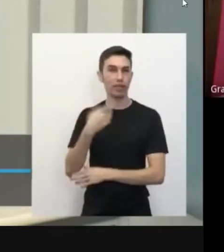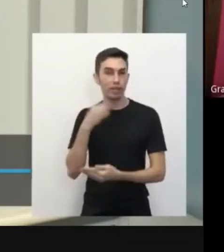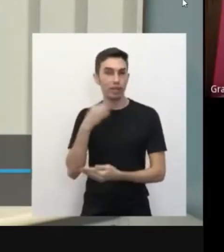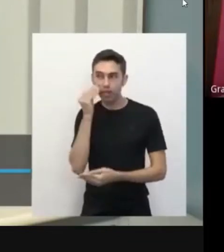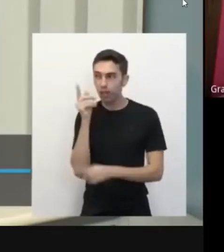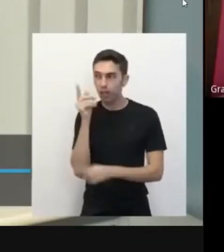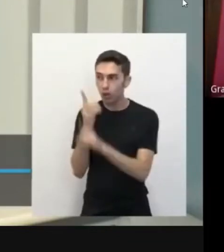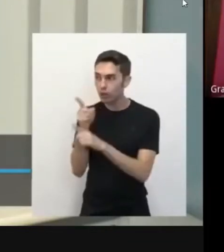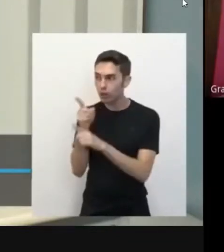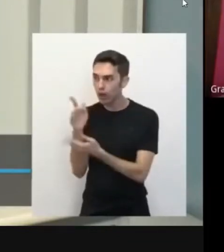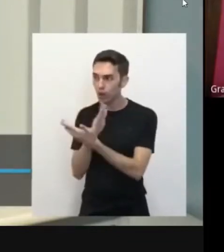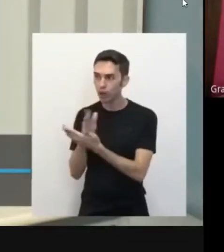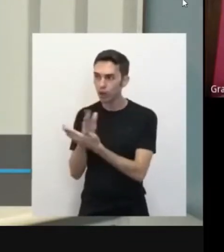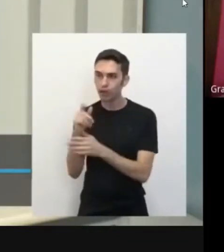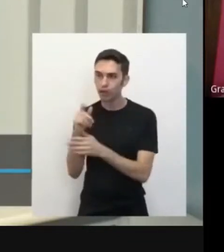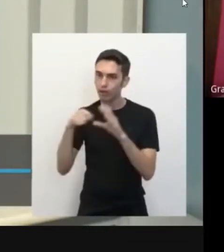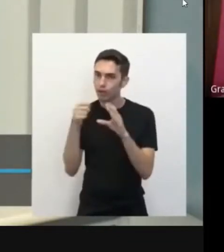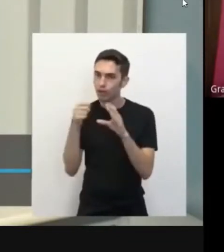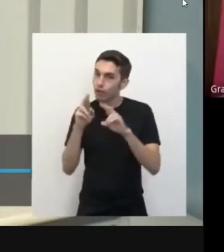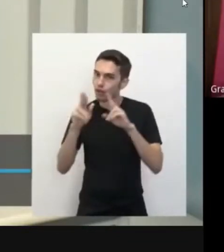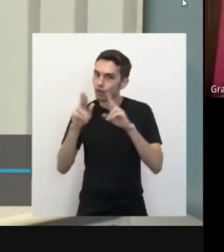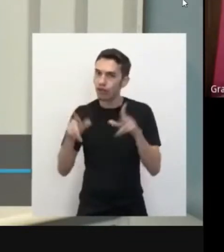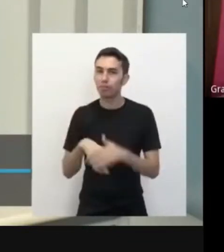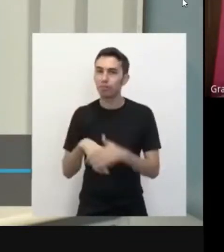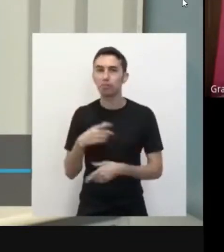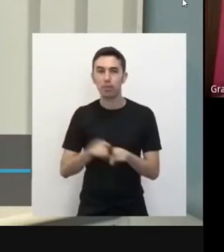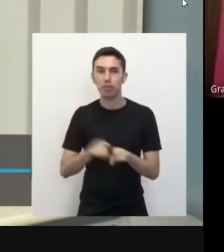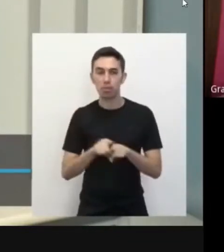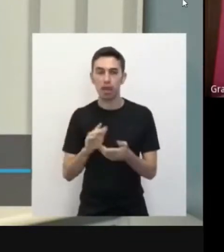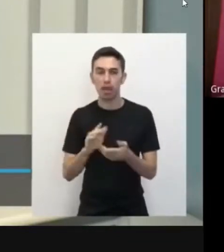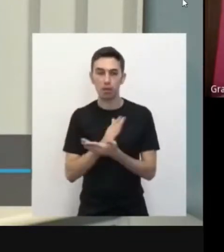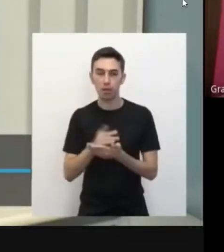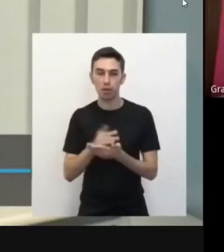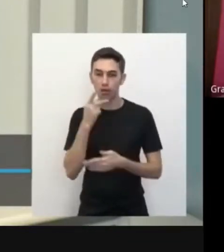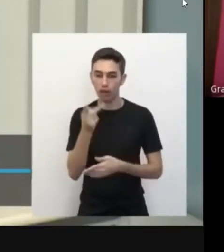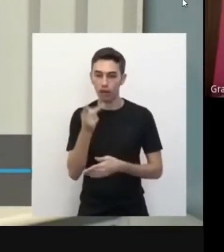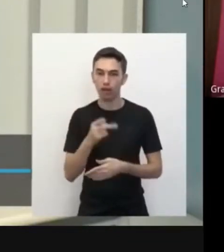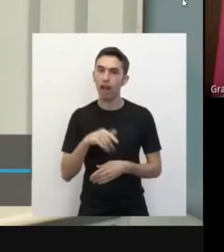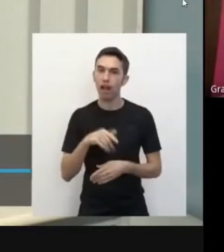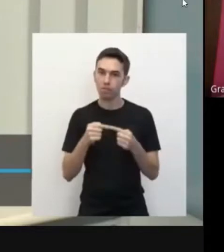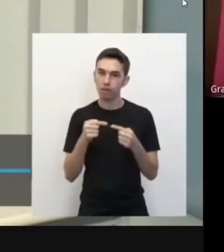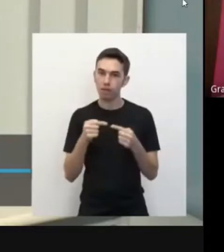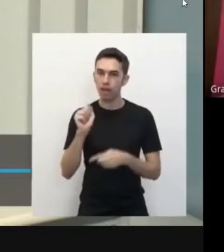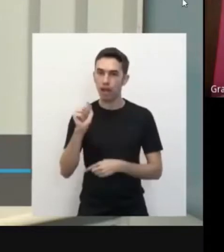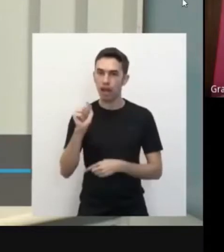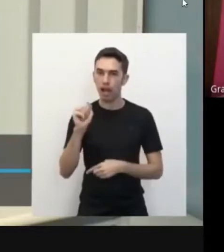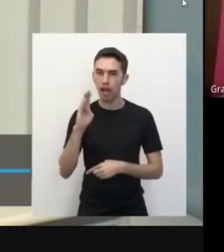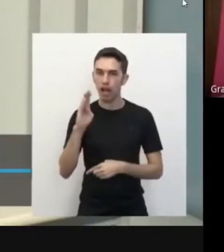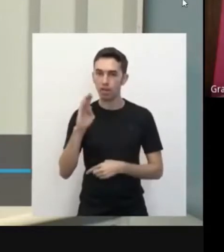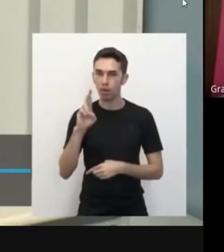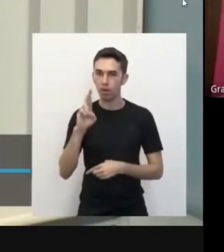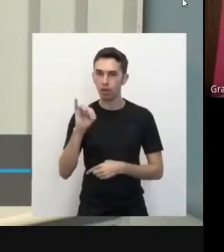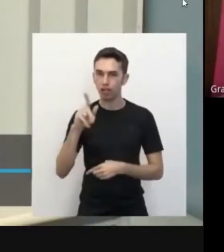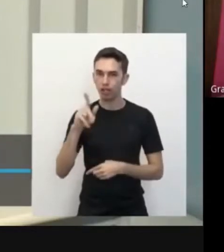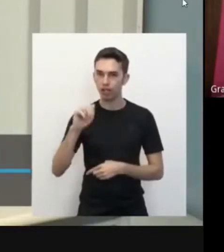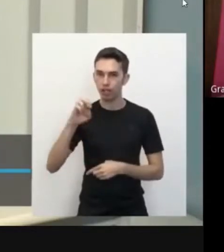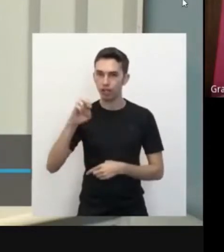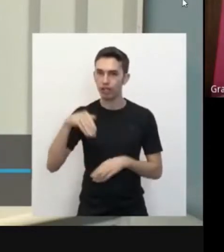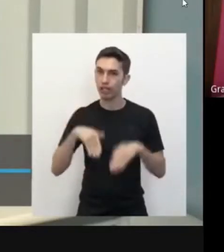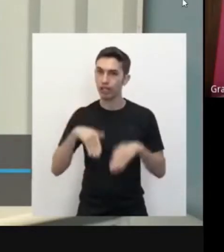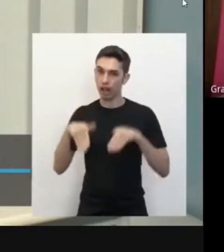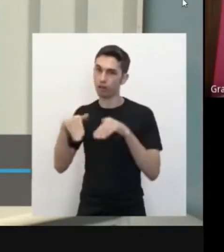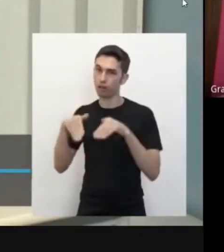Então, alguns professores também escreveram aqui para a gente, dizendo que é um instrumento musical aborígene, australiano, tá? Então, não é de